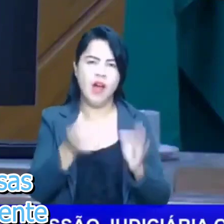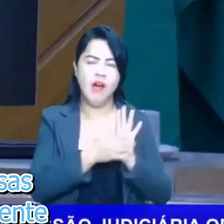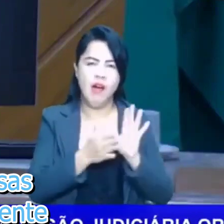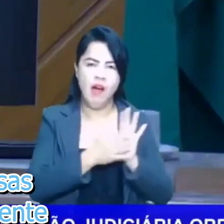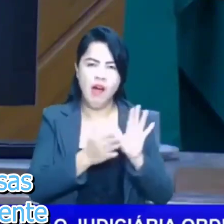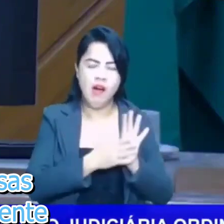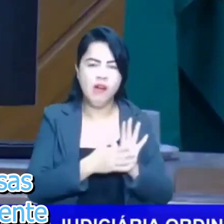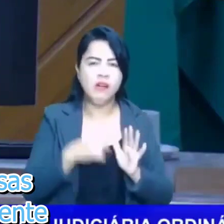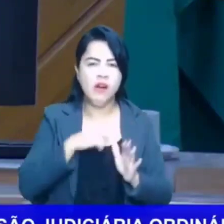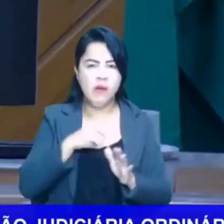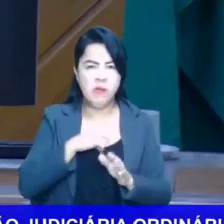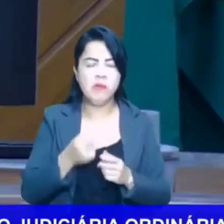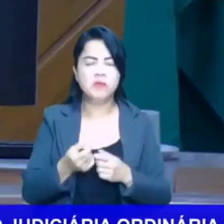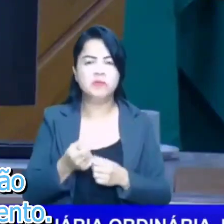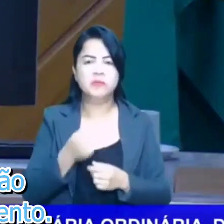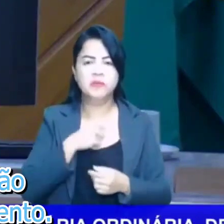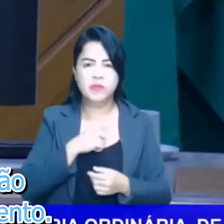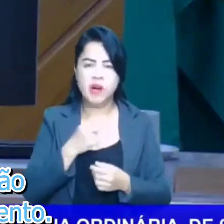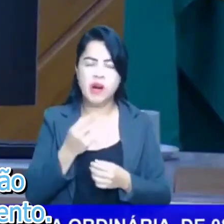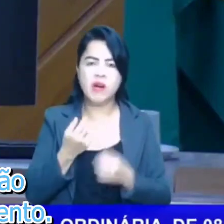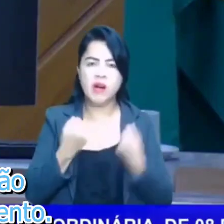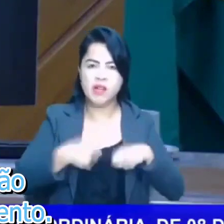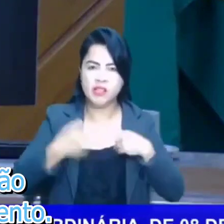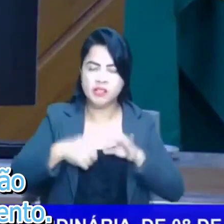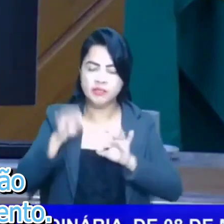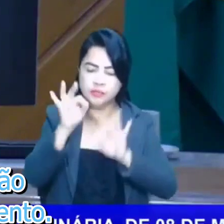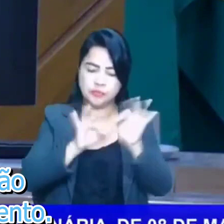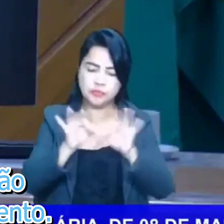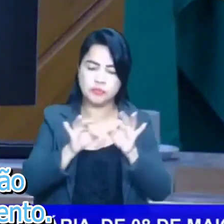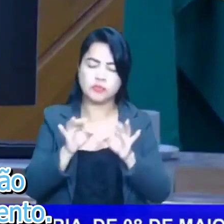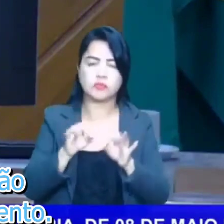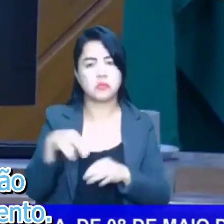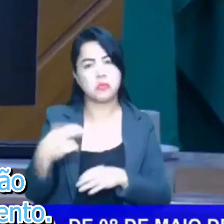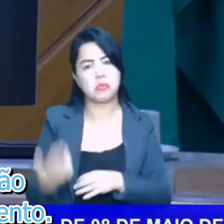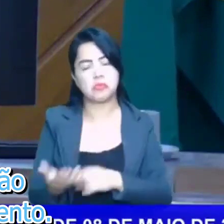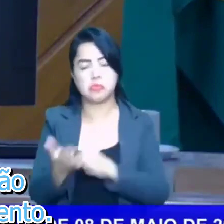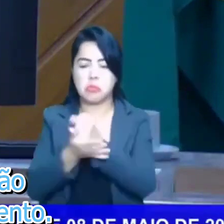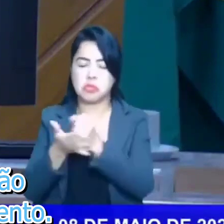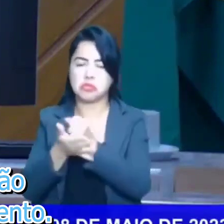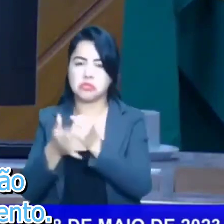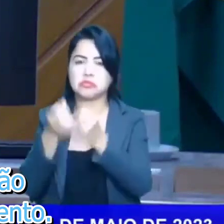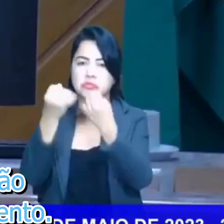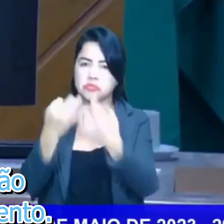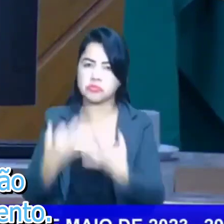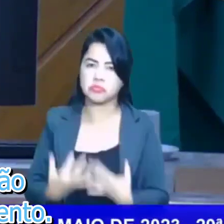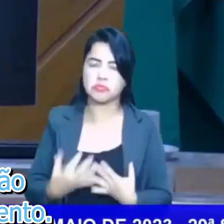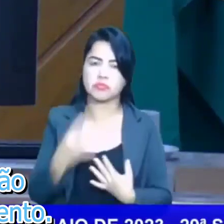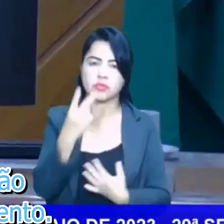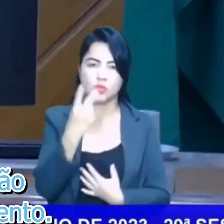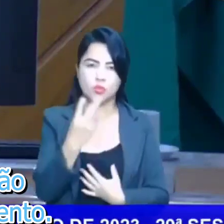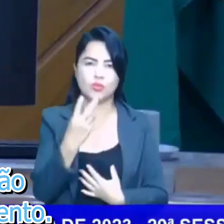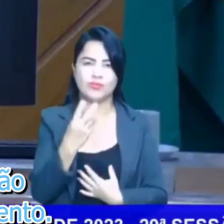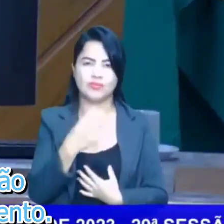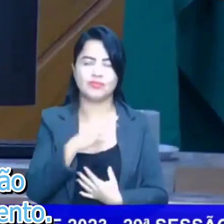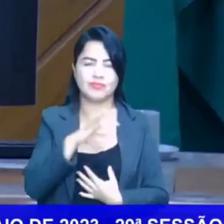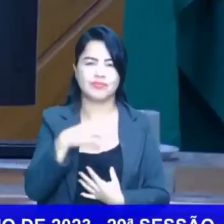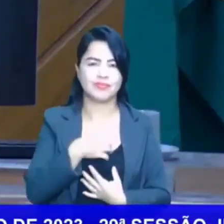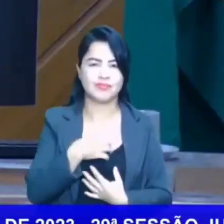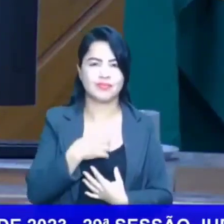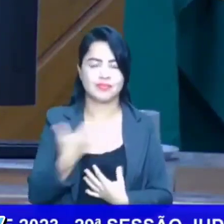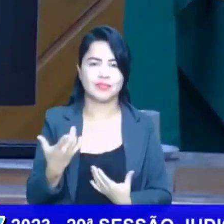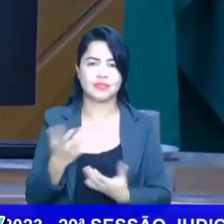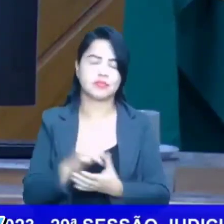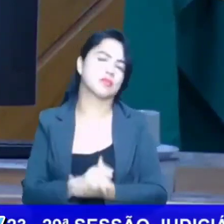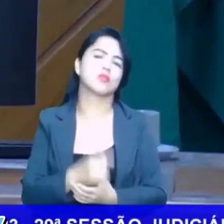são economicamente inexpressivas ou muito pouco expressivas, que são exatamente esses dois casos agora sob